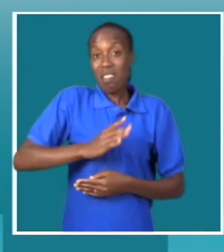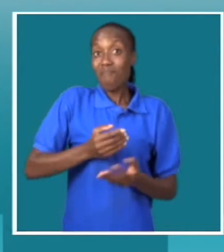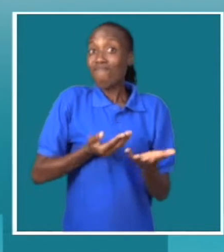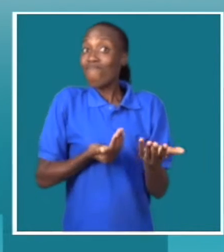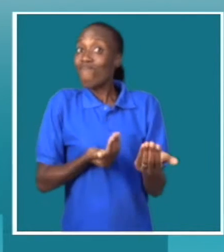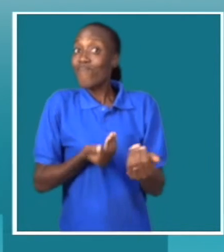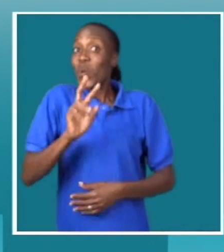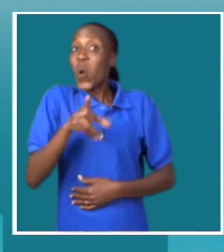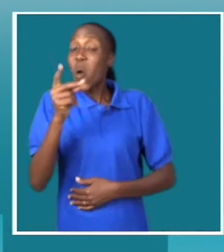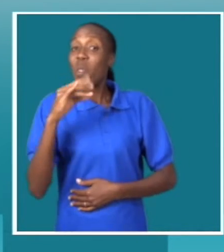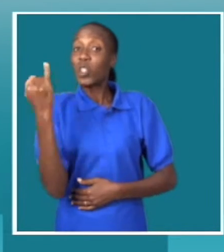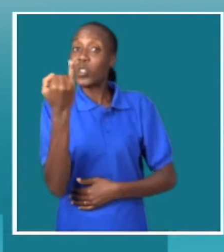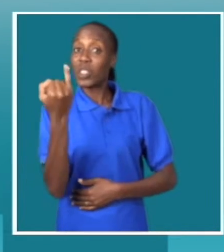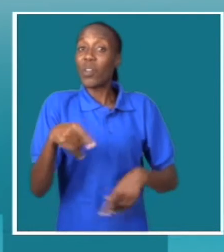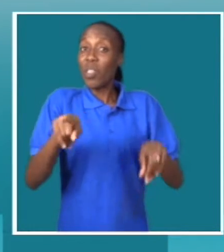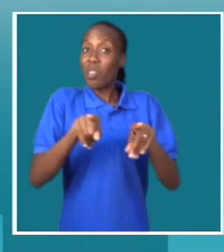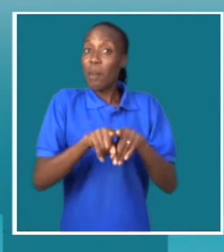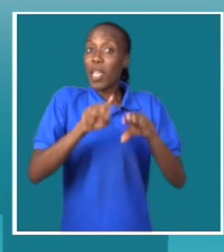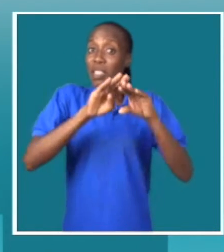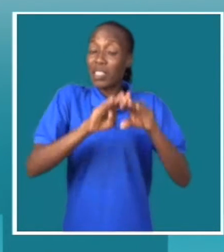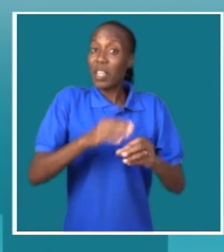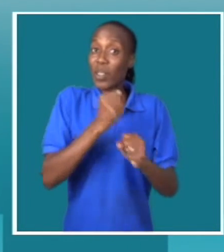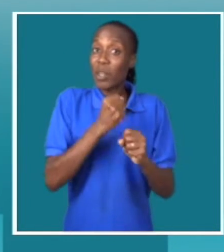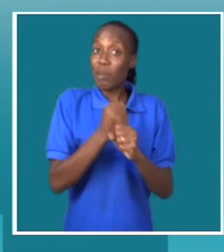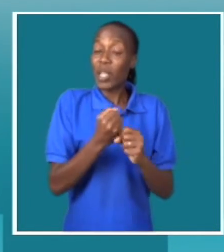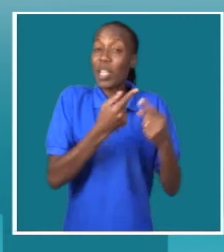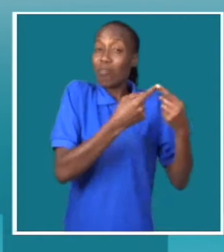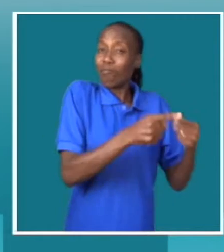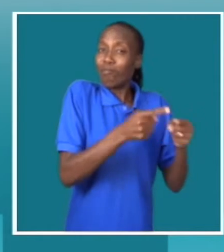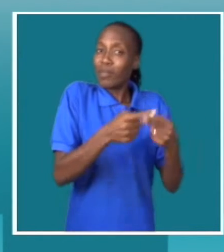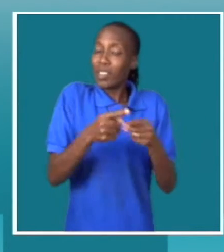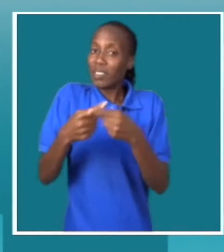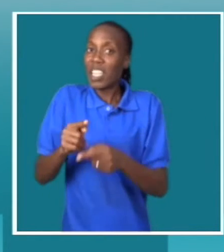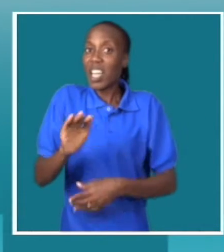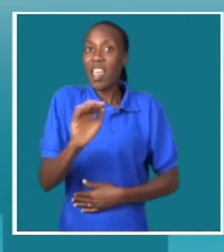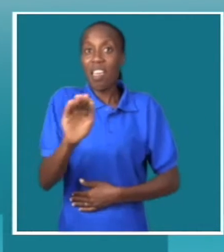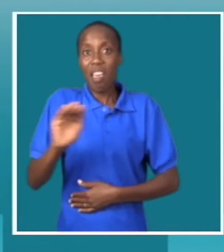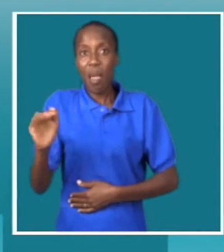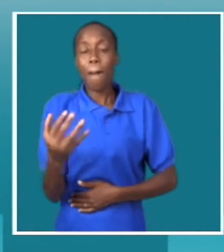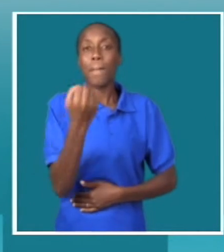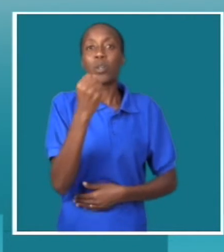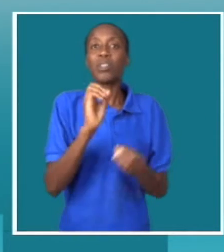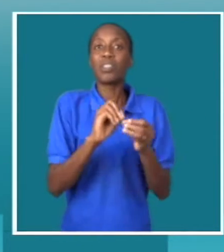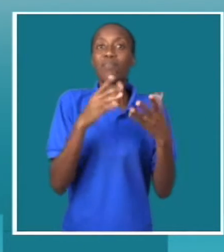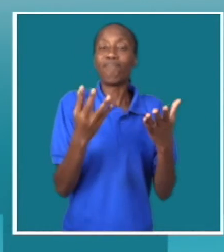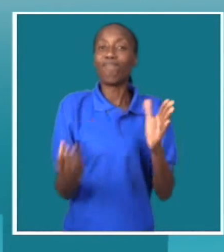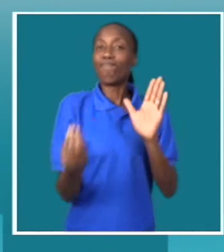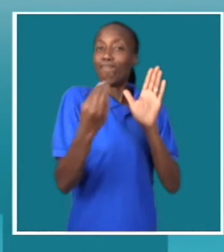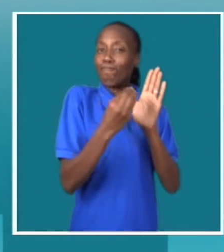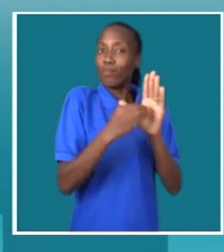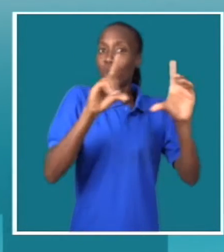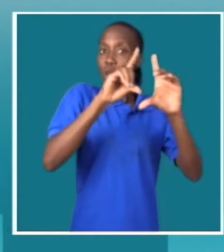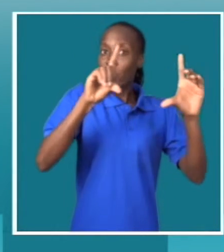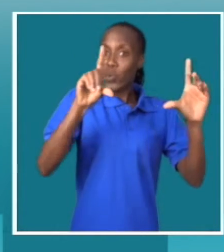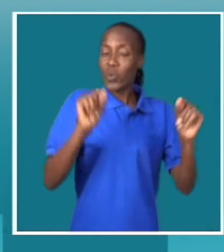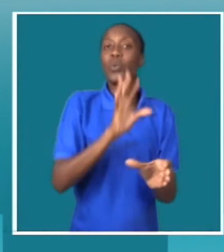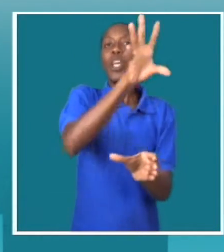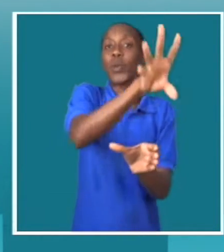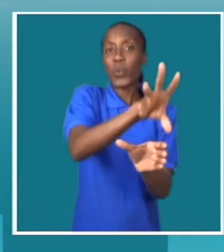iniciativa e esperamos que outras instituições, não é? Que lidam com matéria diversificada, mas que podem também